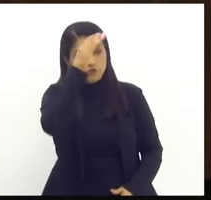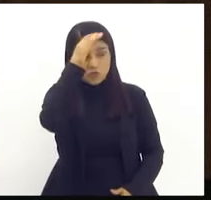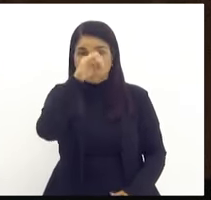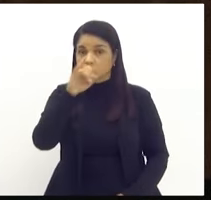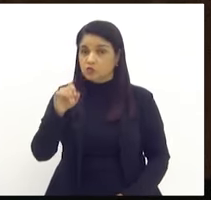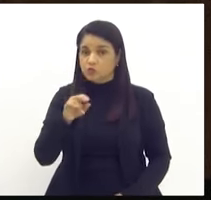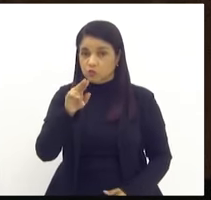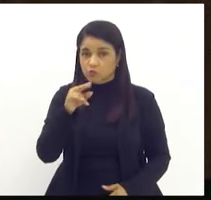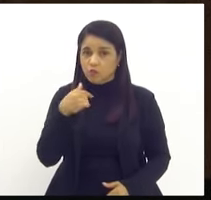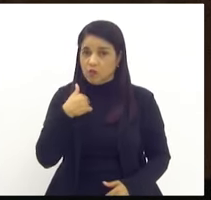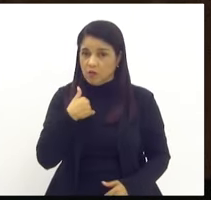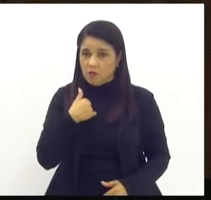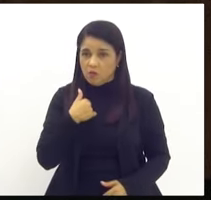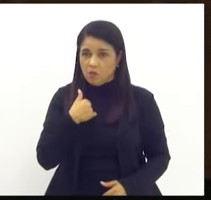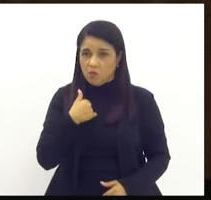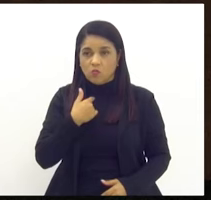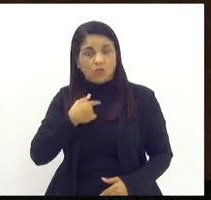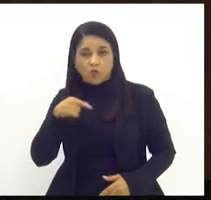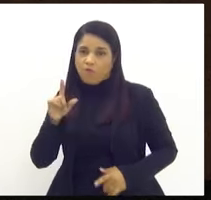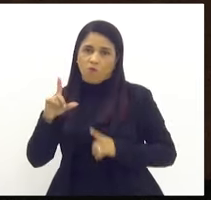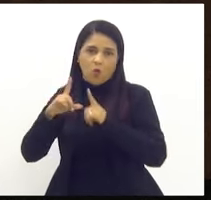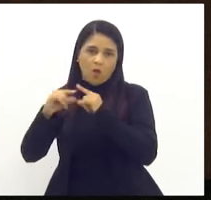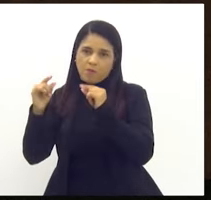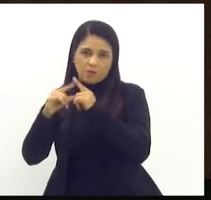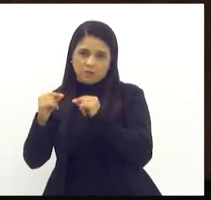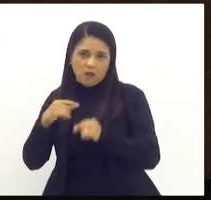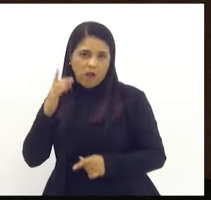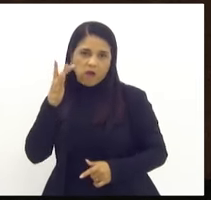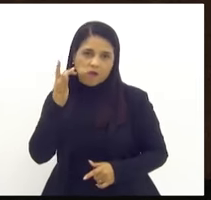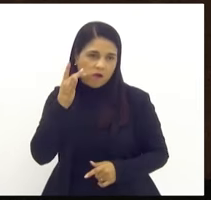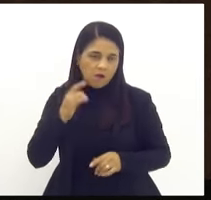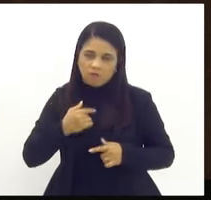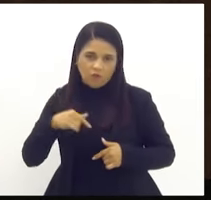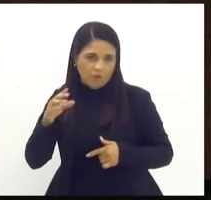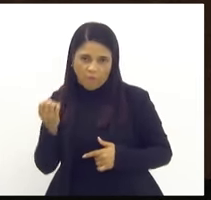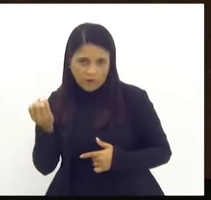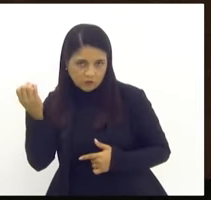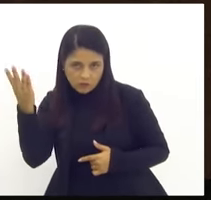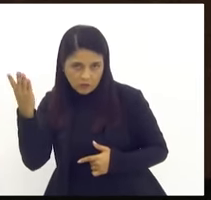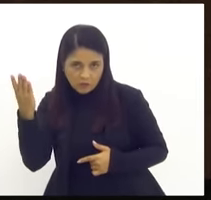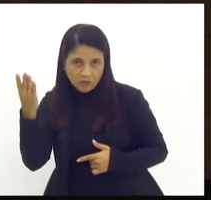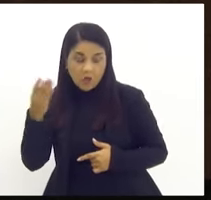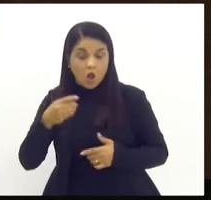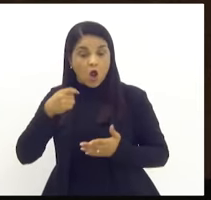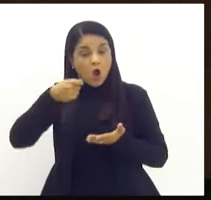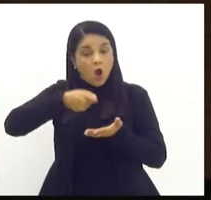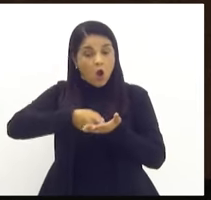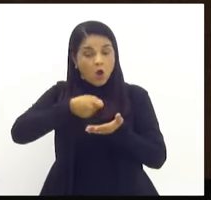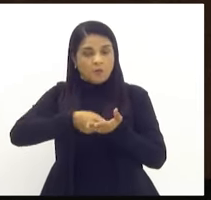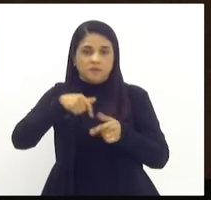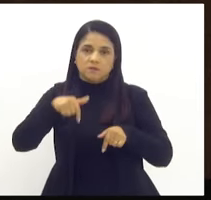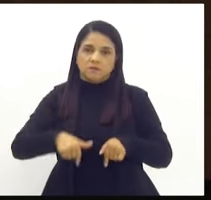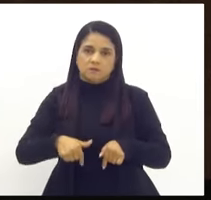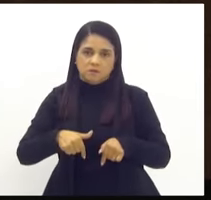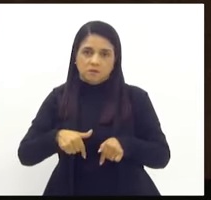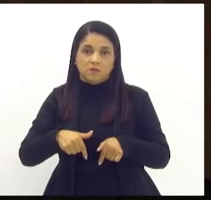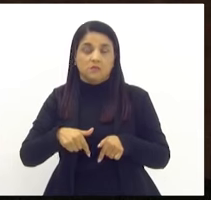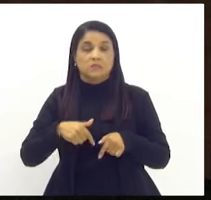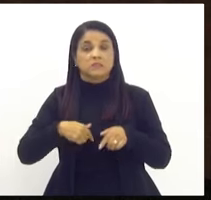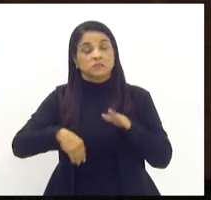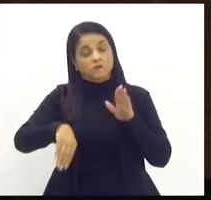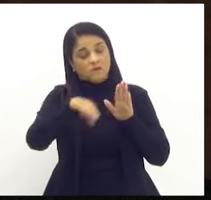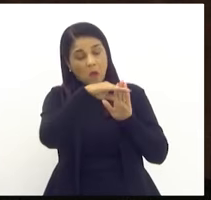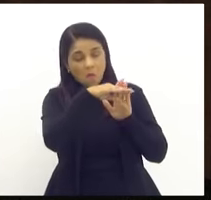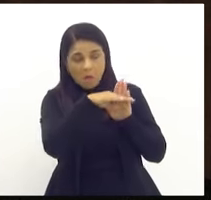projeto não vou a Brasília não vou o Ceará etc etc porque obrigação é aqui agora tiver uma falta mais